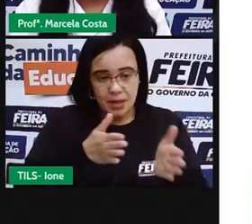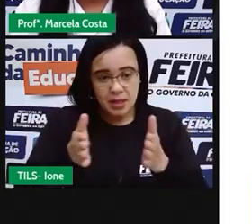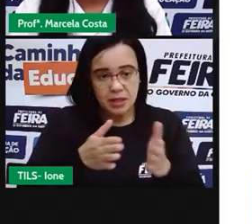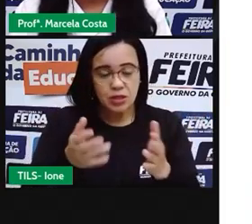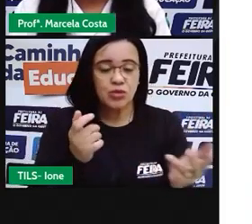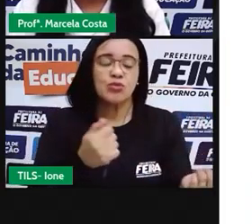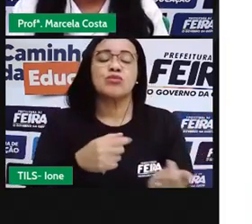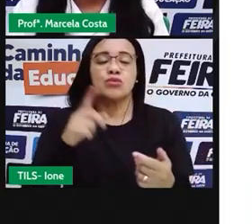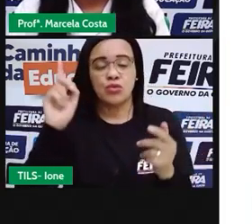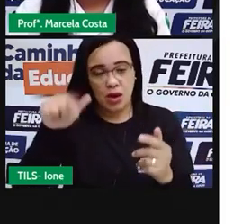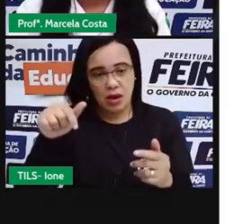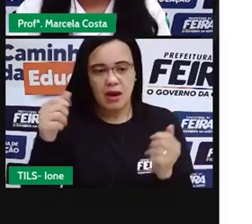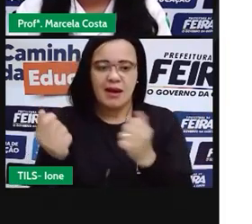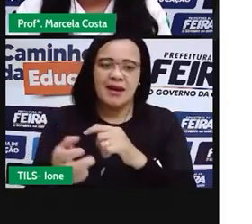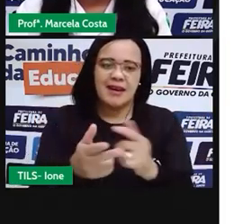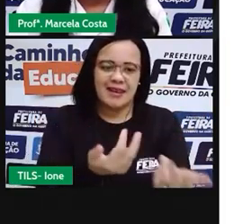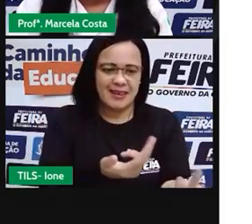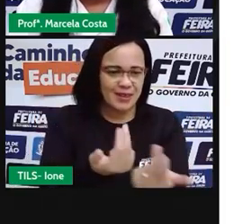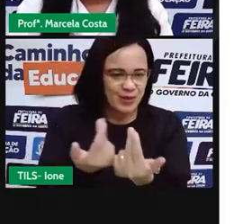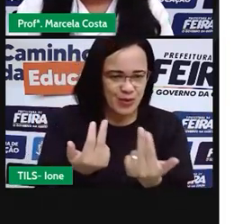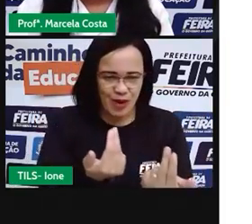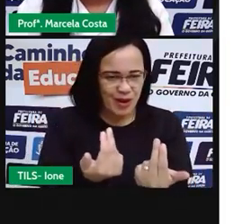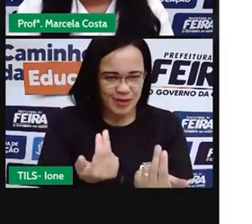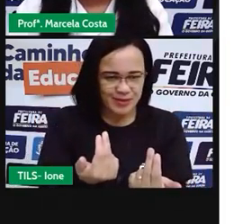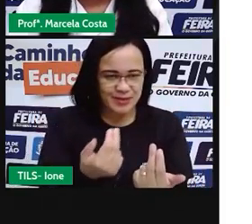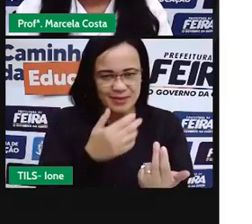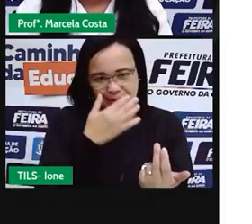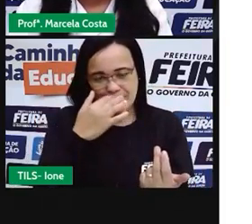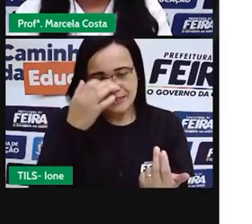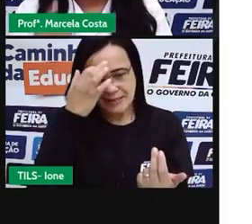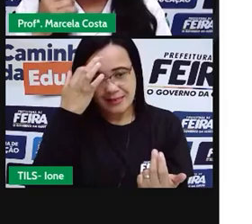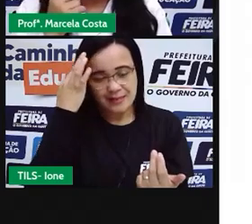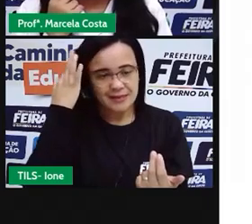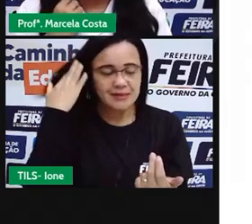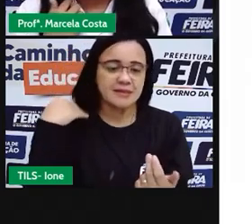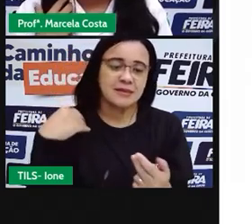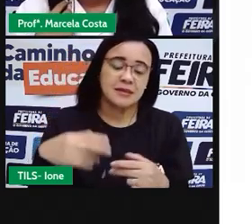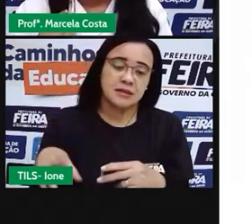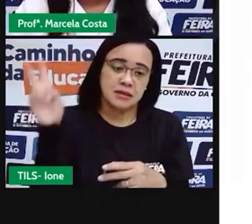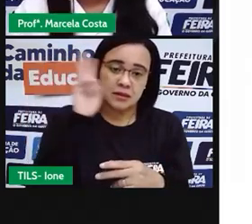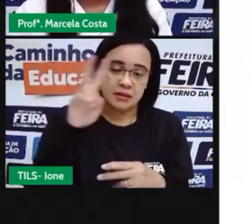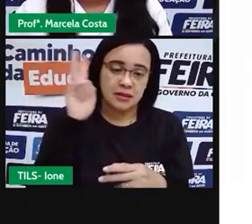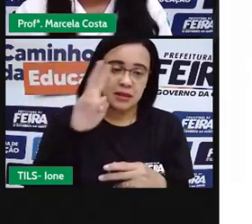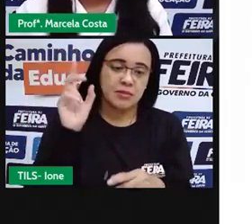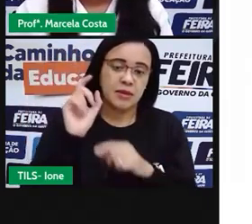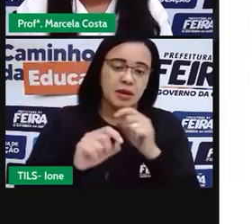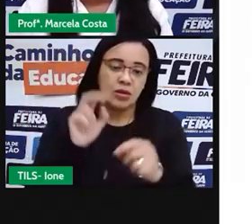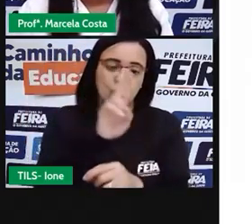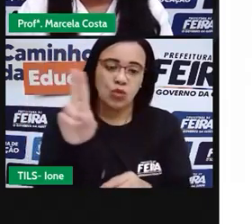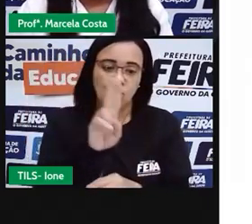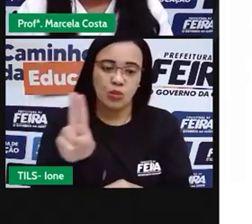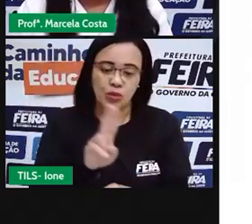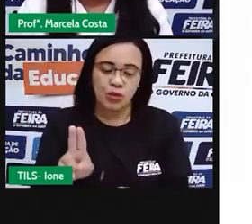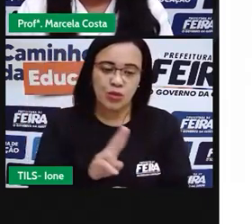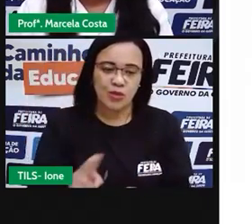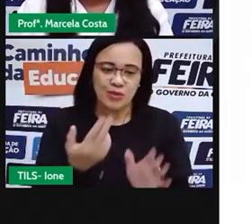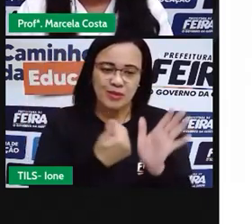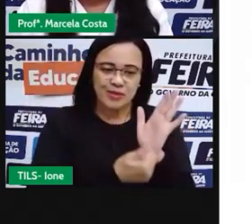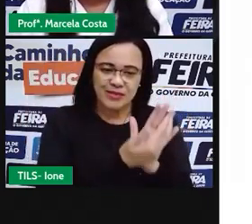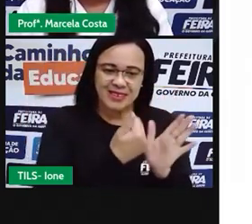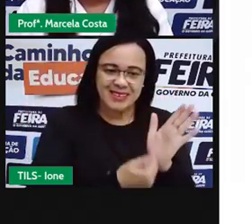E nós vimos lá na outra aula de Ciências Humanas que isso acontece porque elas foram construídas na mesma